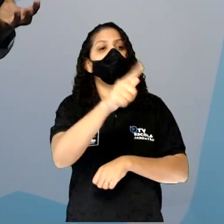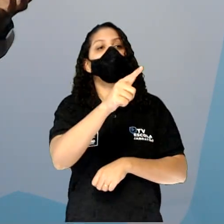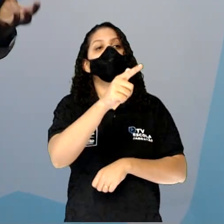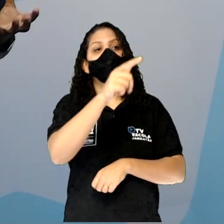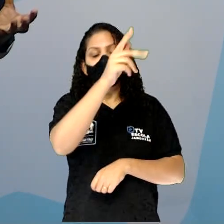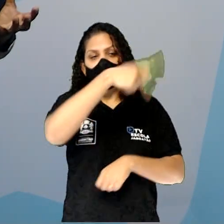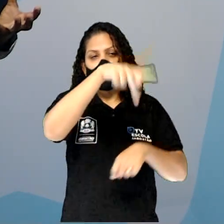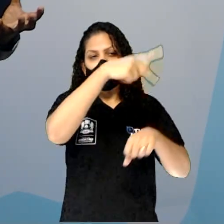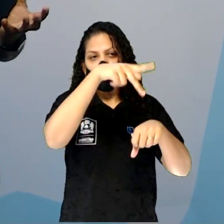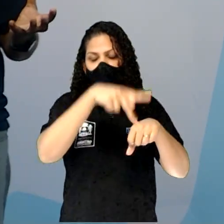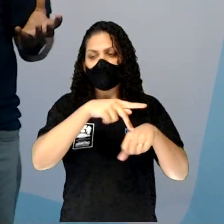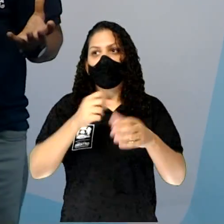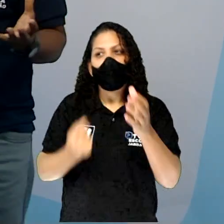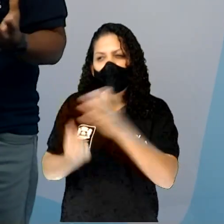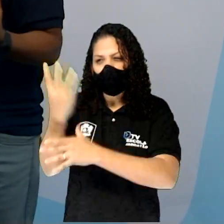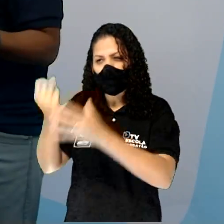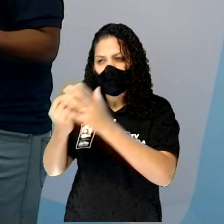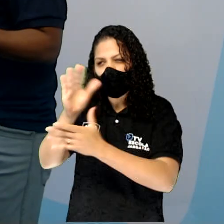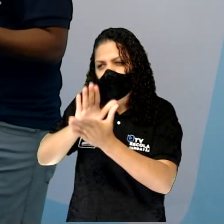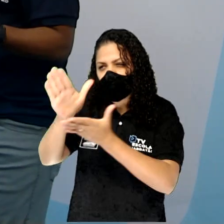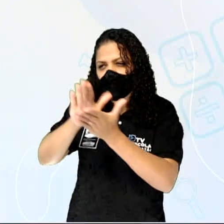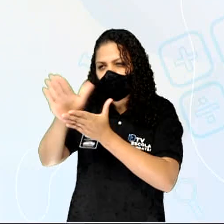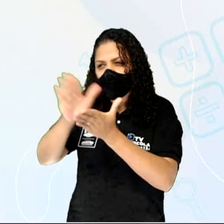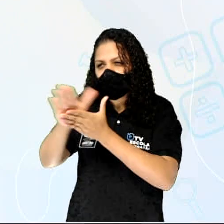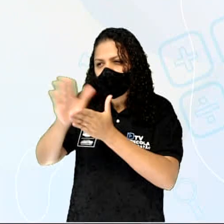está a todo vapor.